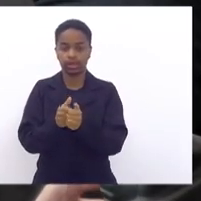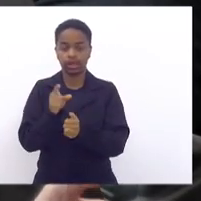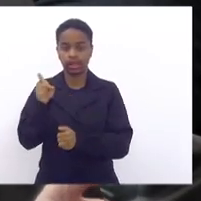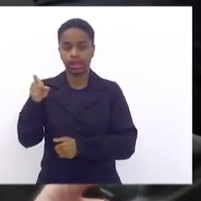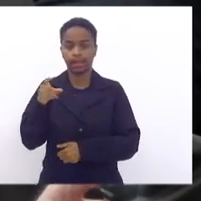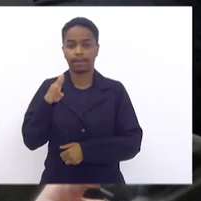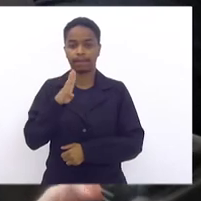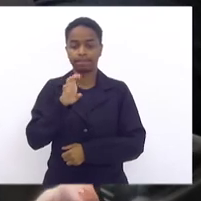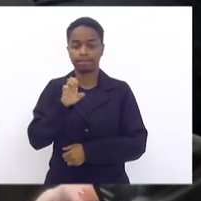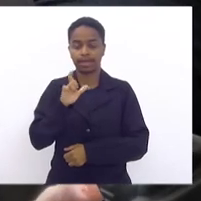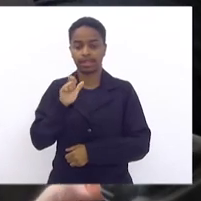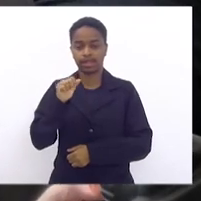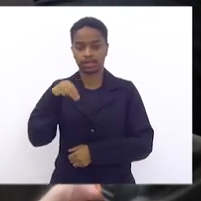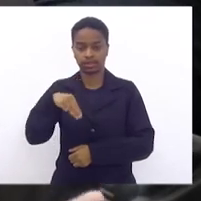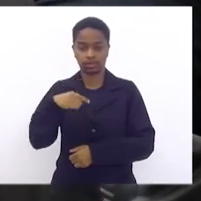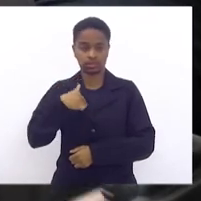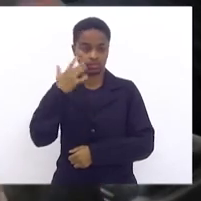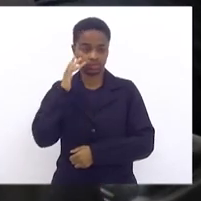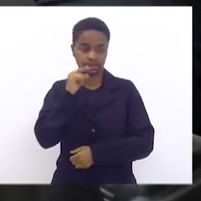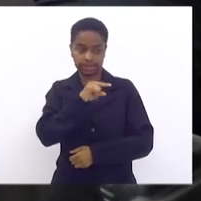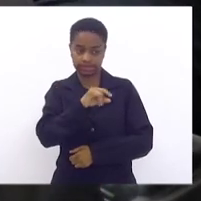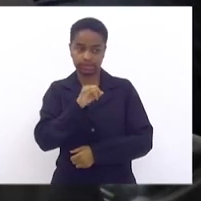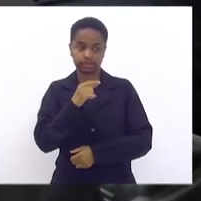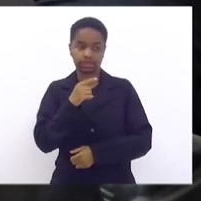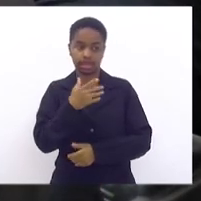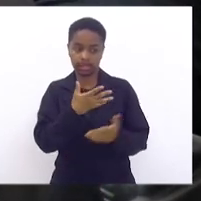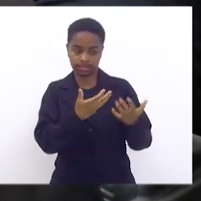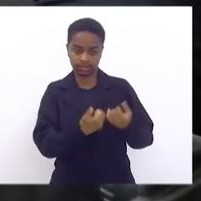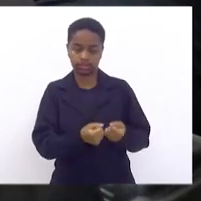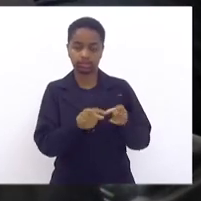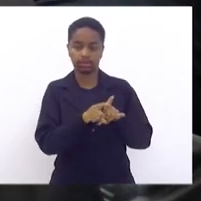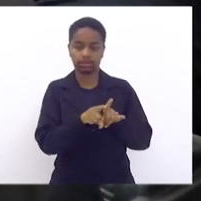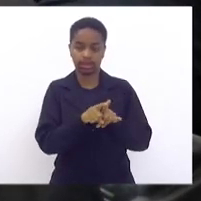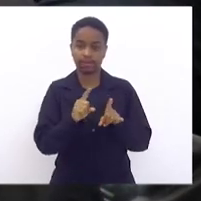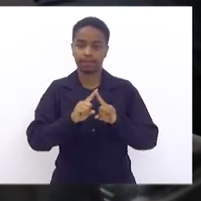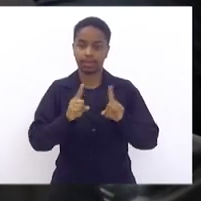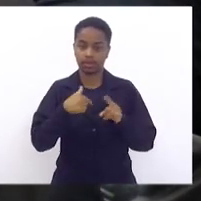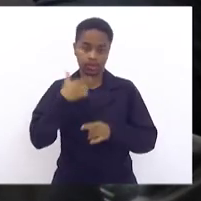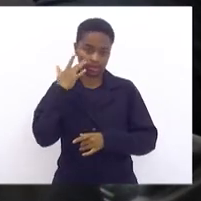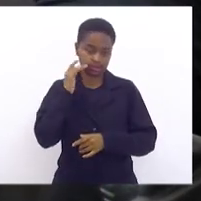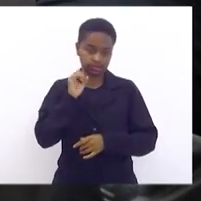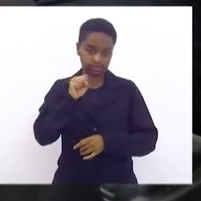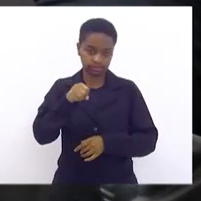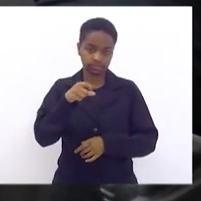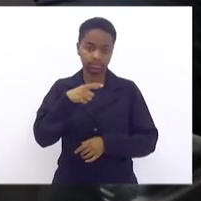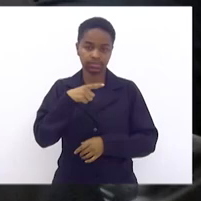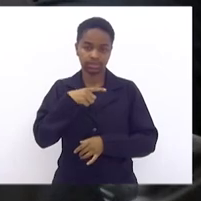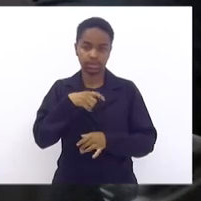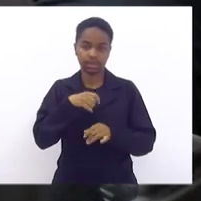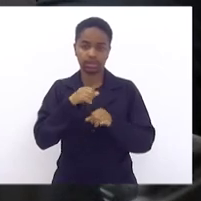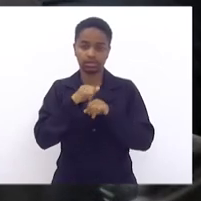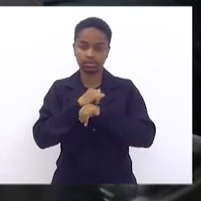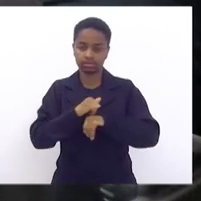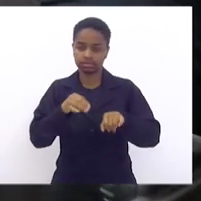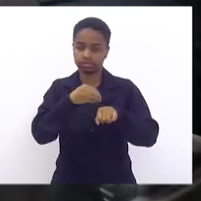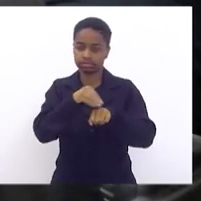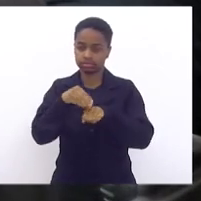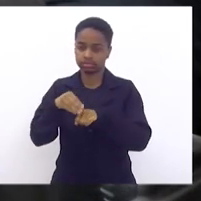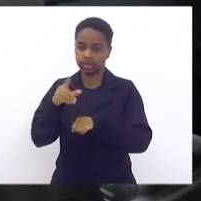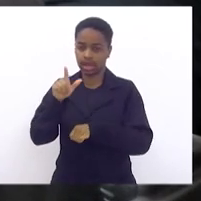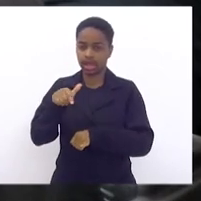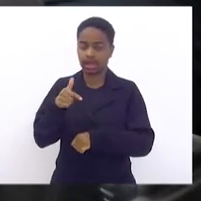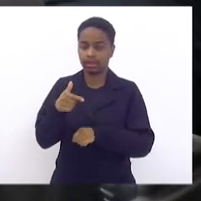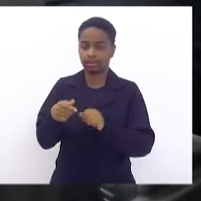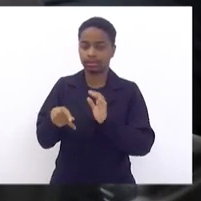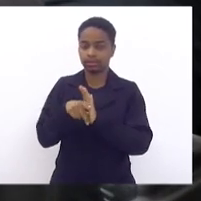não sei se a Mariana teve acesso, creio que sim. Eu acho que esse informe ele é de 2019, portanto, ele não é